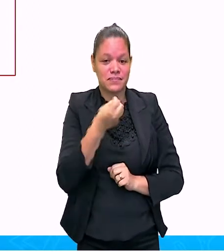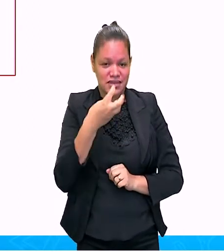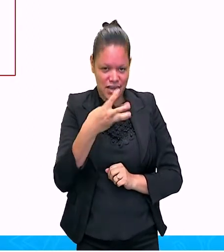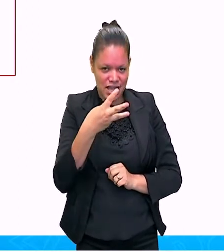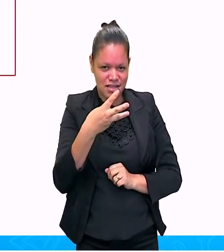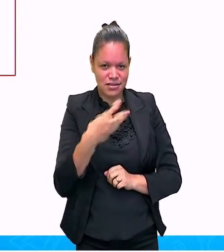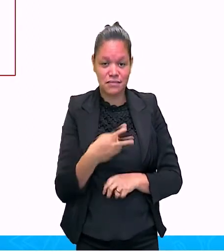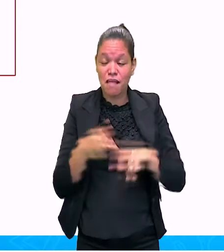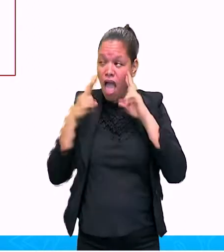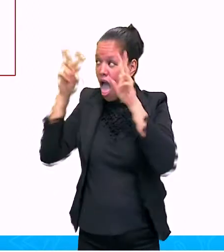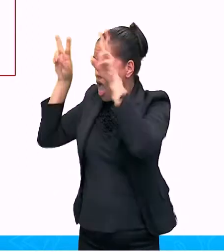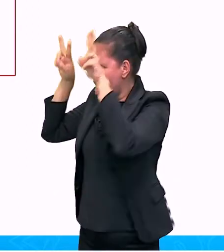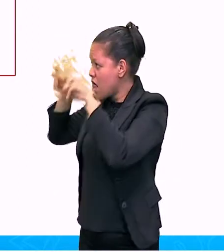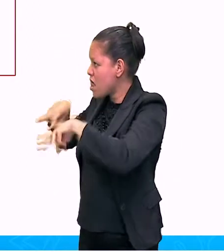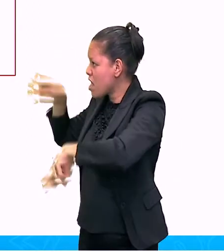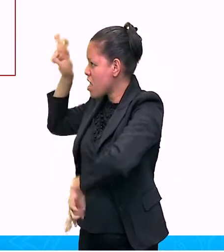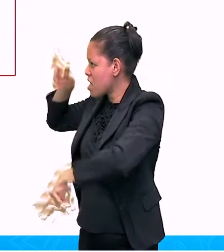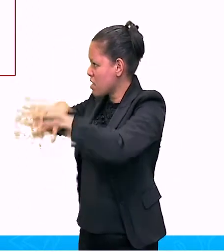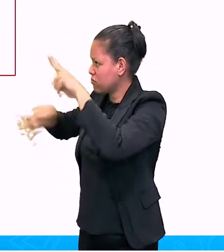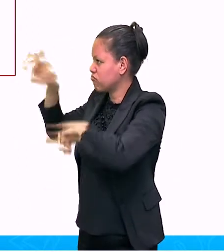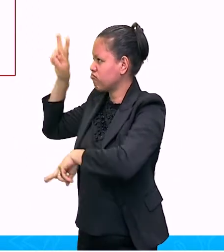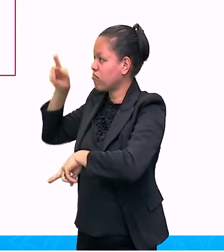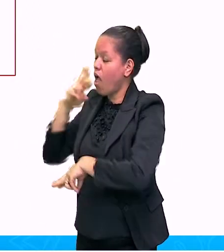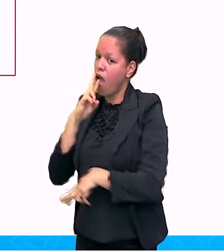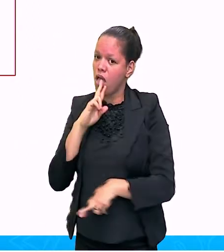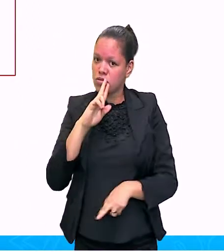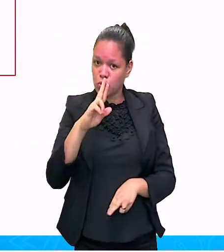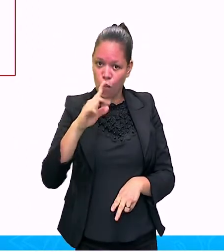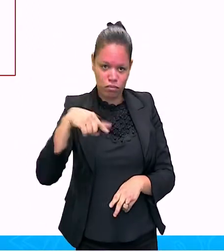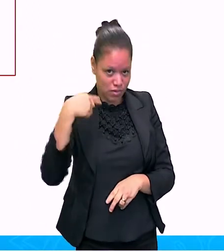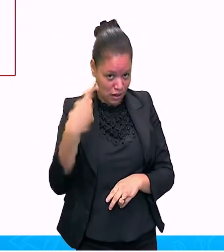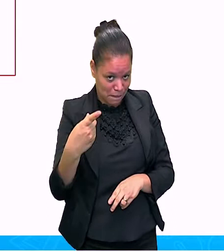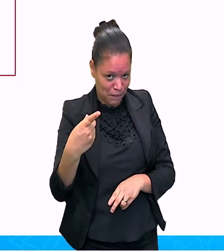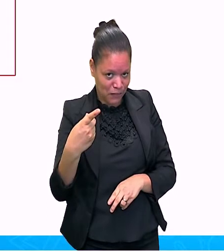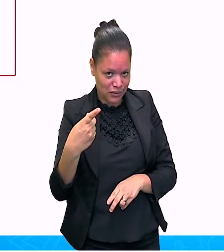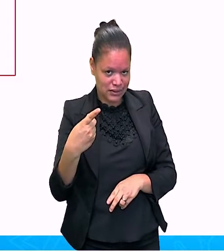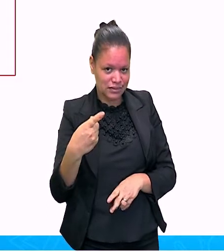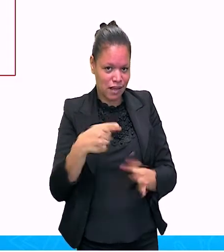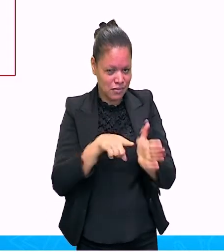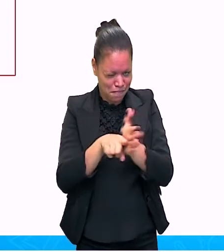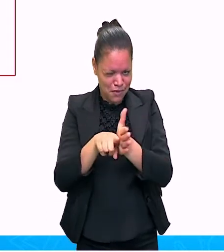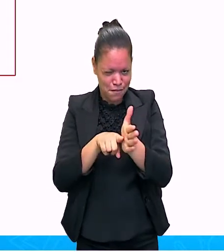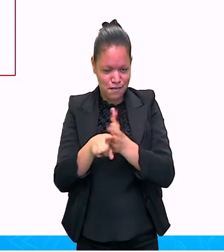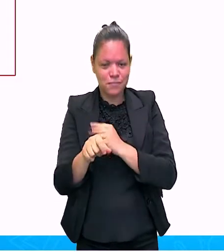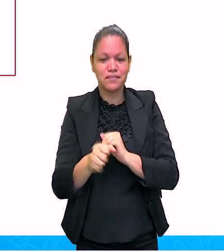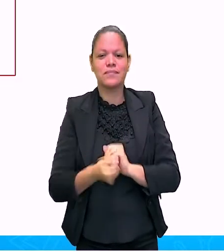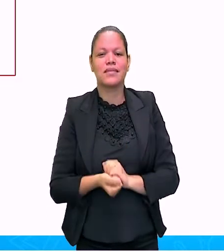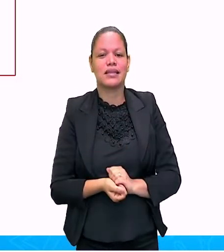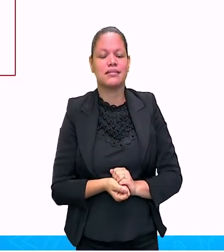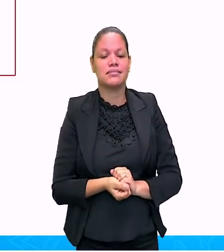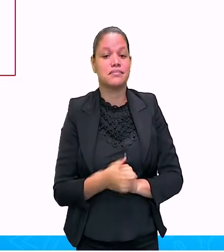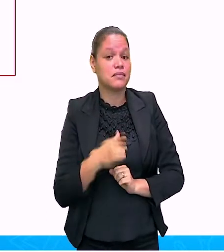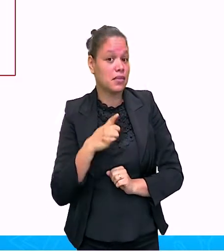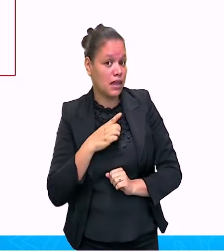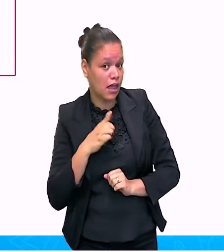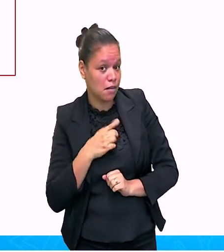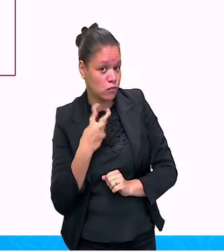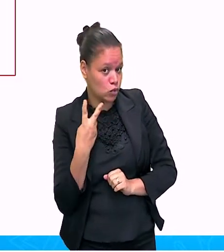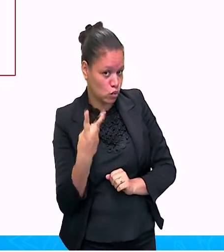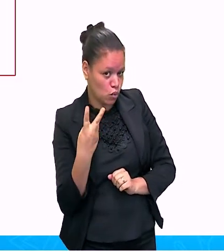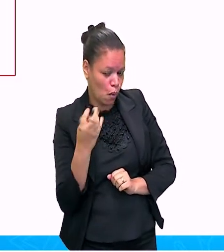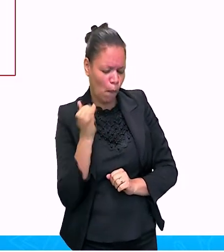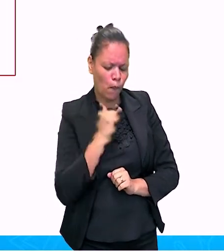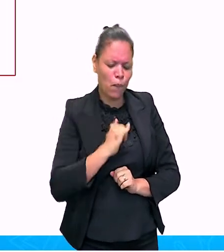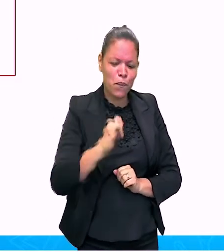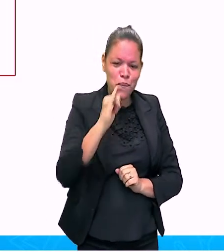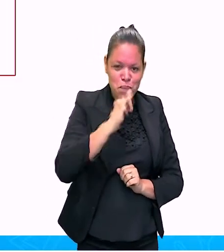depois responda a pergunta abaixo. Nós temos aqui 2 informações que são muito valiosas